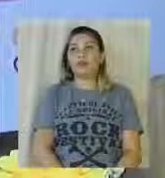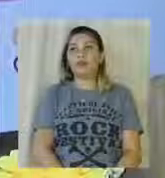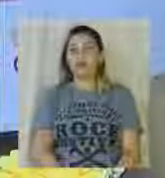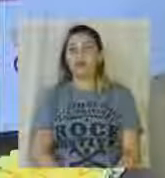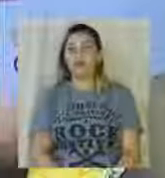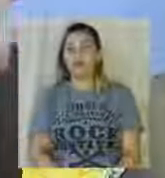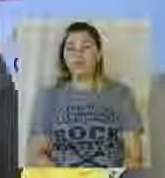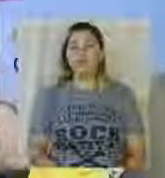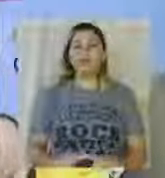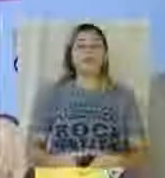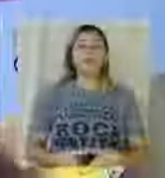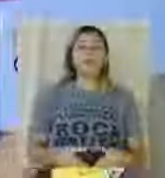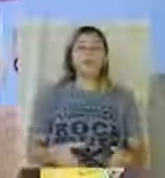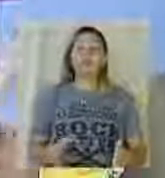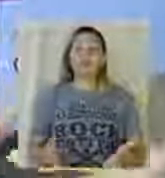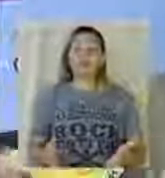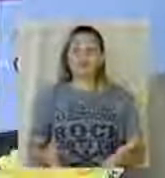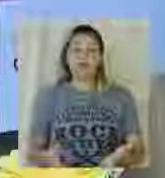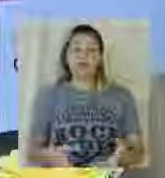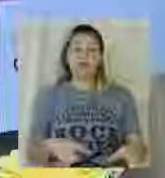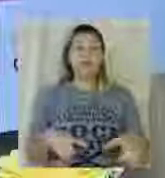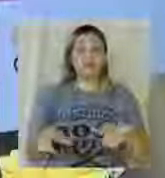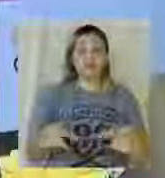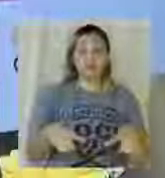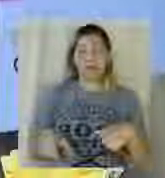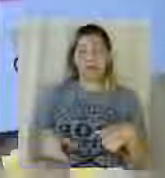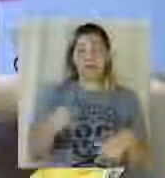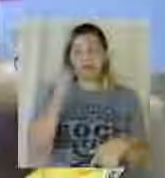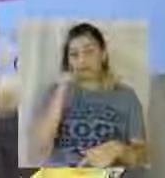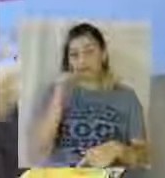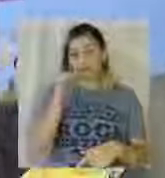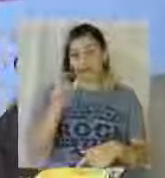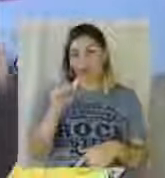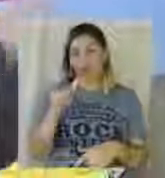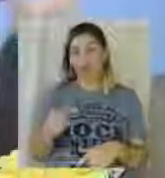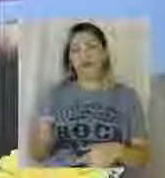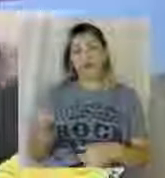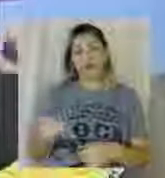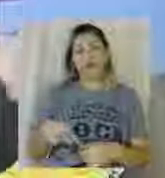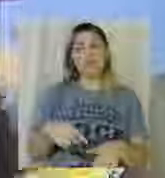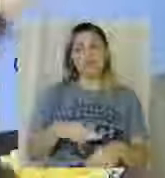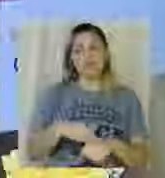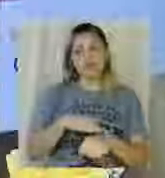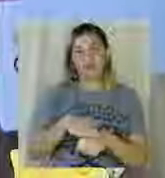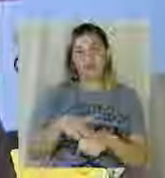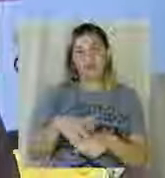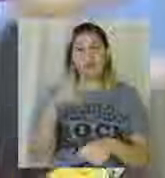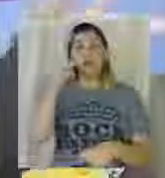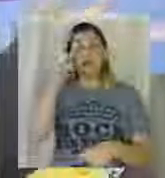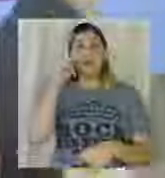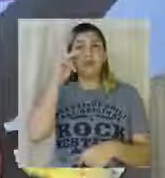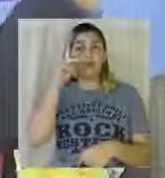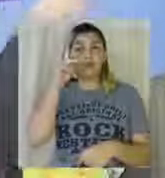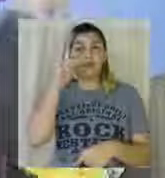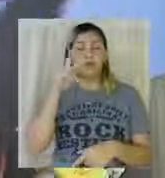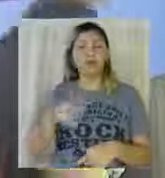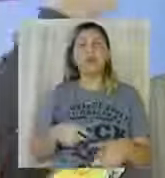Estamos nós aqui de volta conversando sobre o mercado de trabalho agora com as meninas. Paloma, minha querida, mercado de